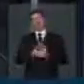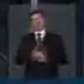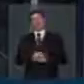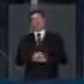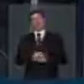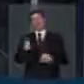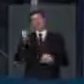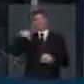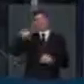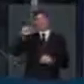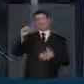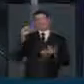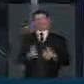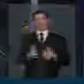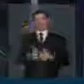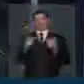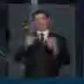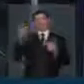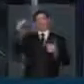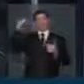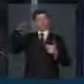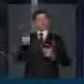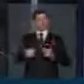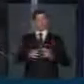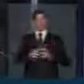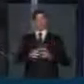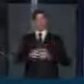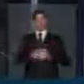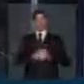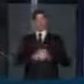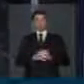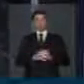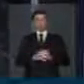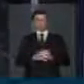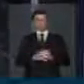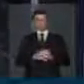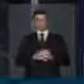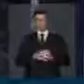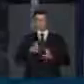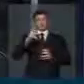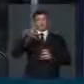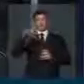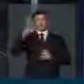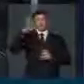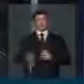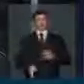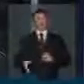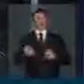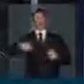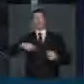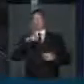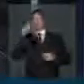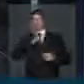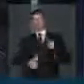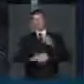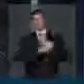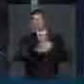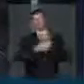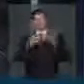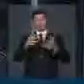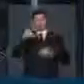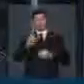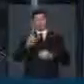da ANS, assim como era Elano. Ah, senhor presidente, CPI já, para a gente garantir